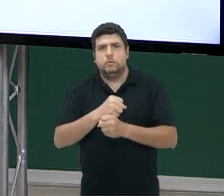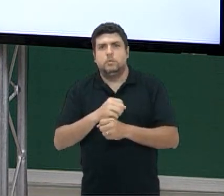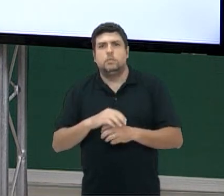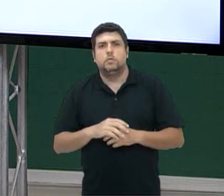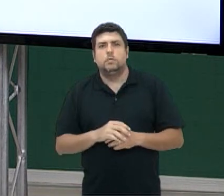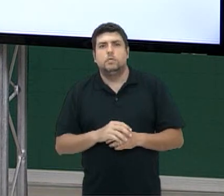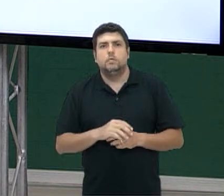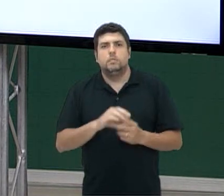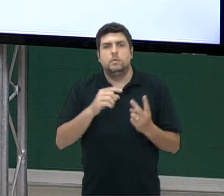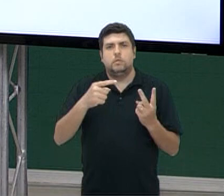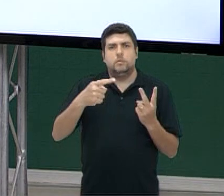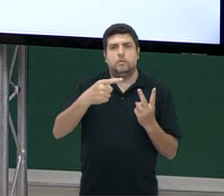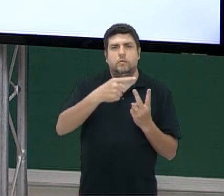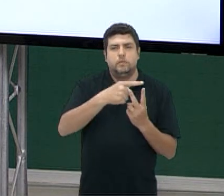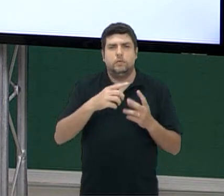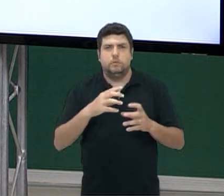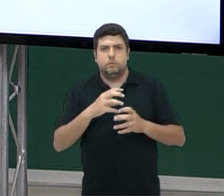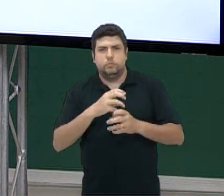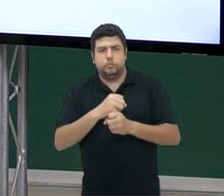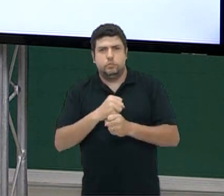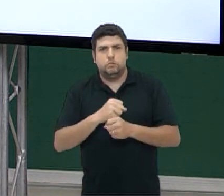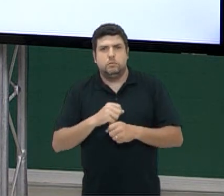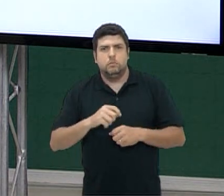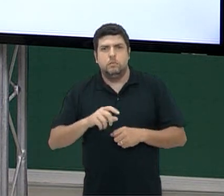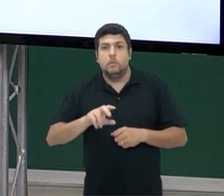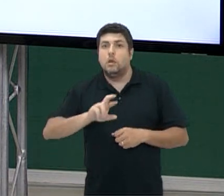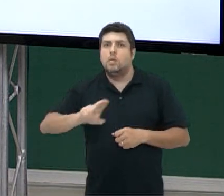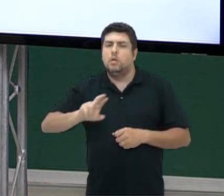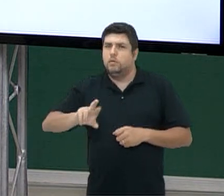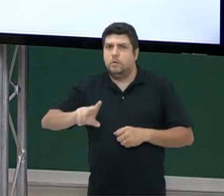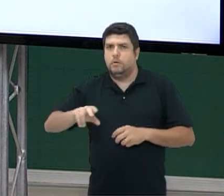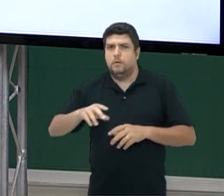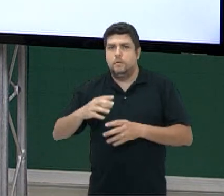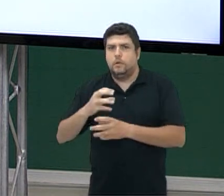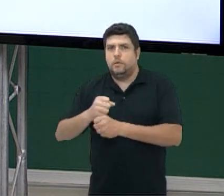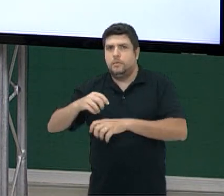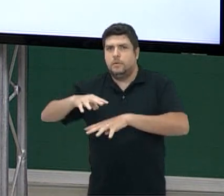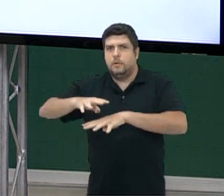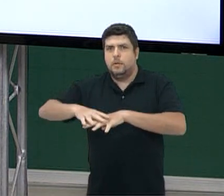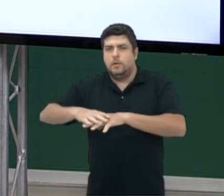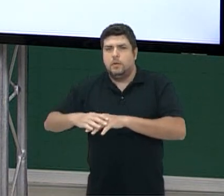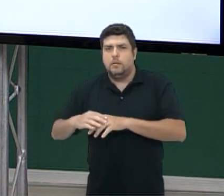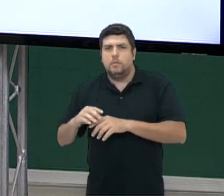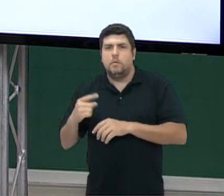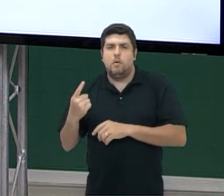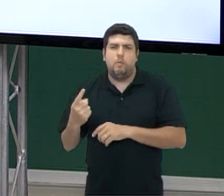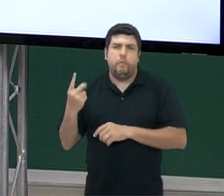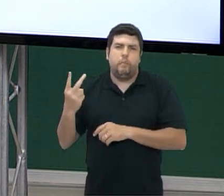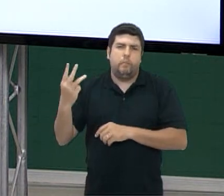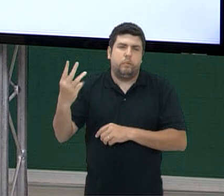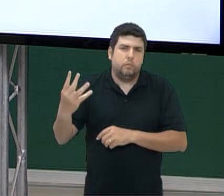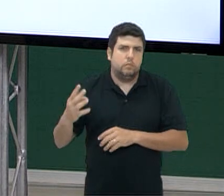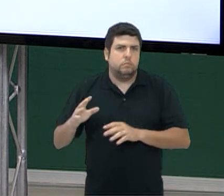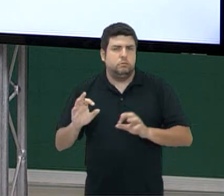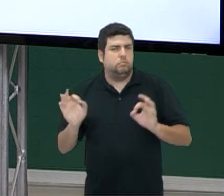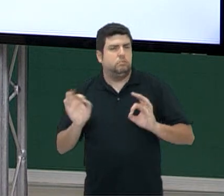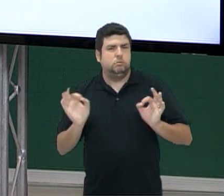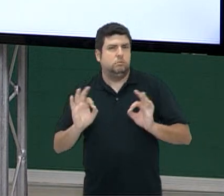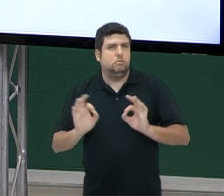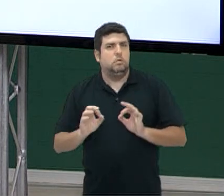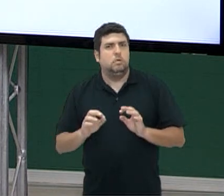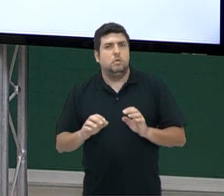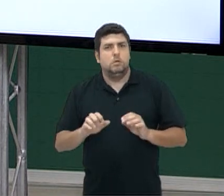vetorial, né, não uma soma escalar, uma soma algébrica, e sim uma soma vetorial